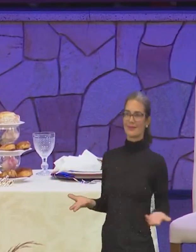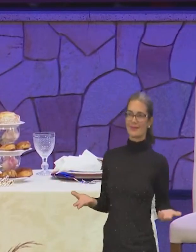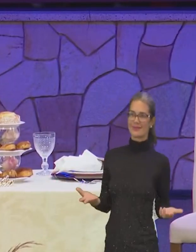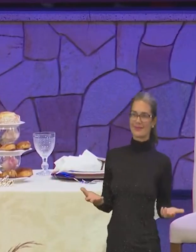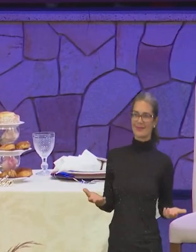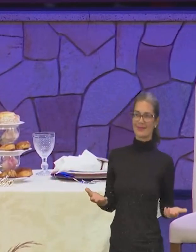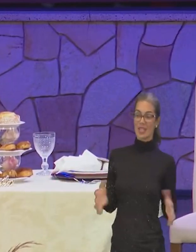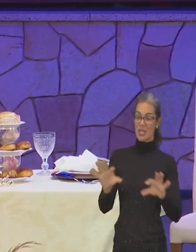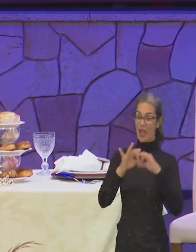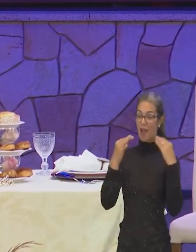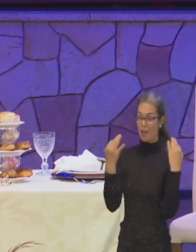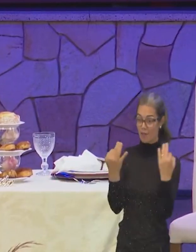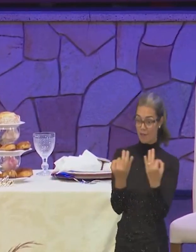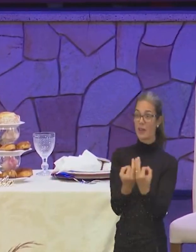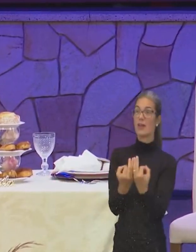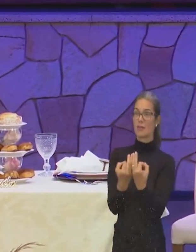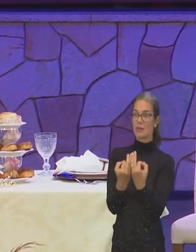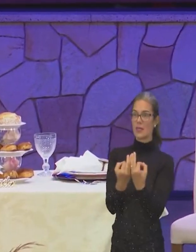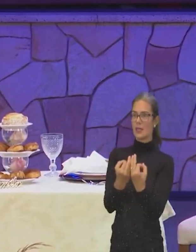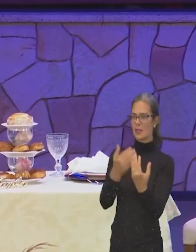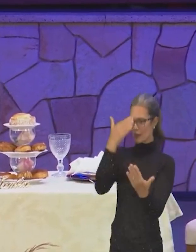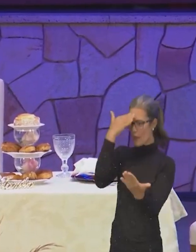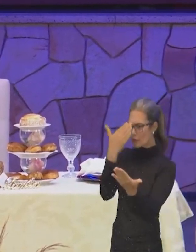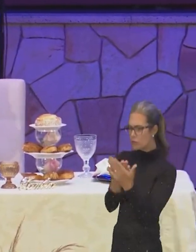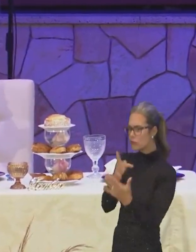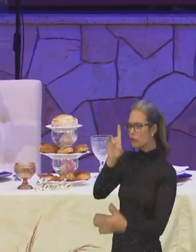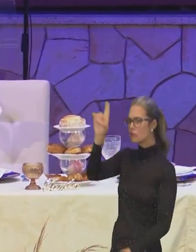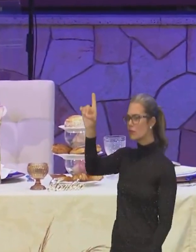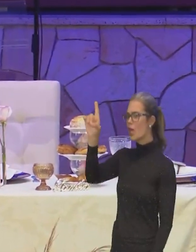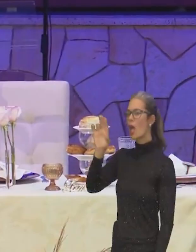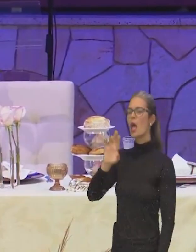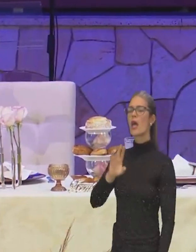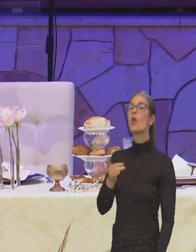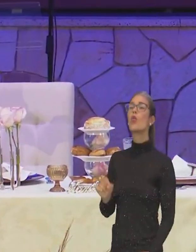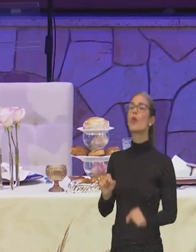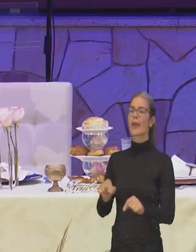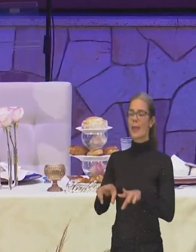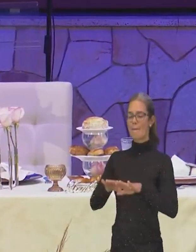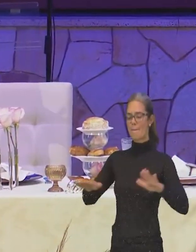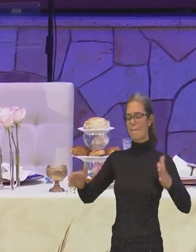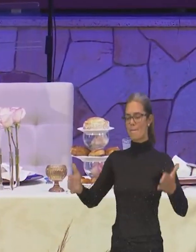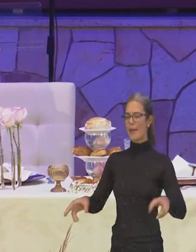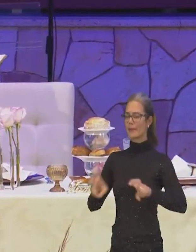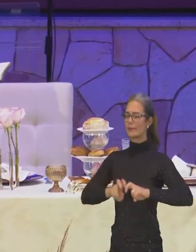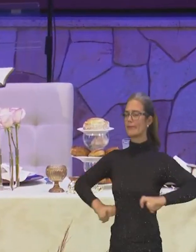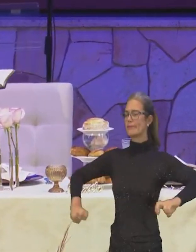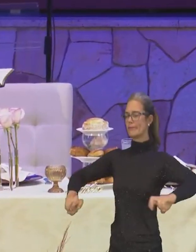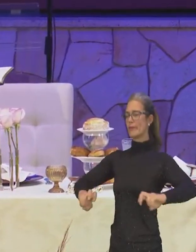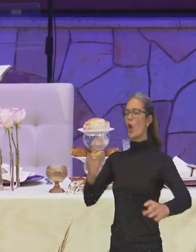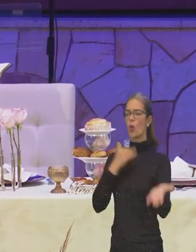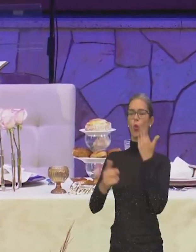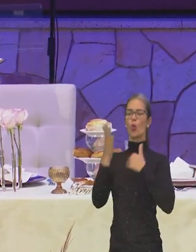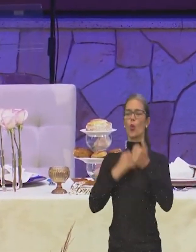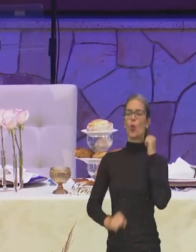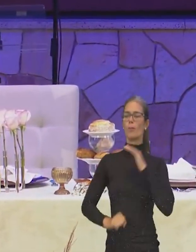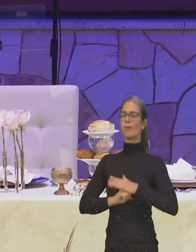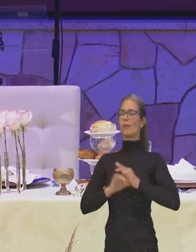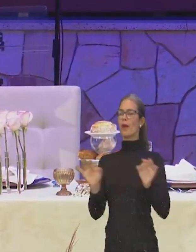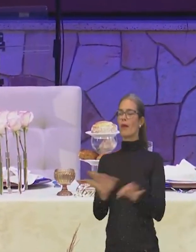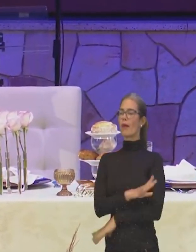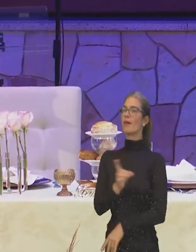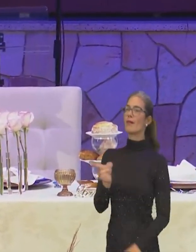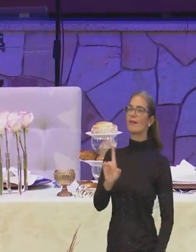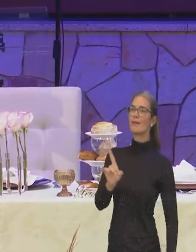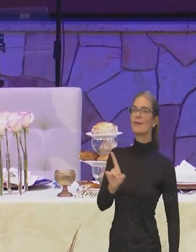Senhor não pode se reunir na mesa apenas para alimentar o corpo, mas precisa se reunir à mesa para